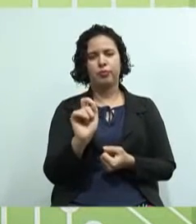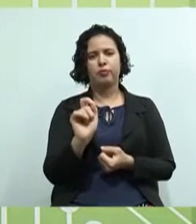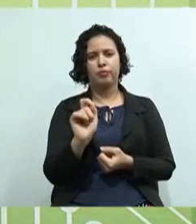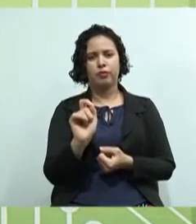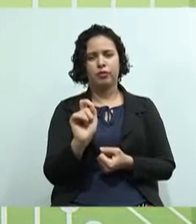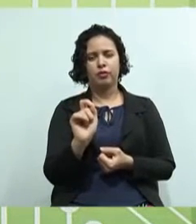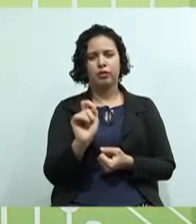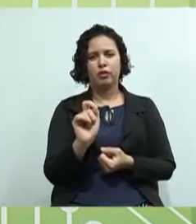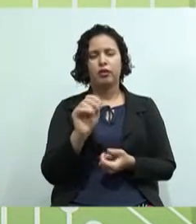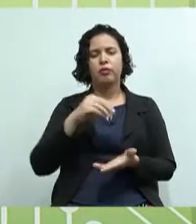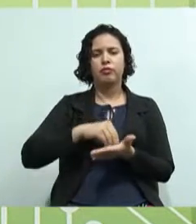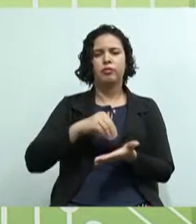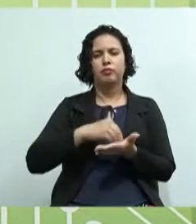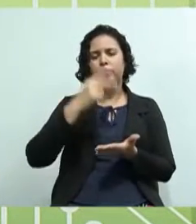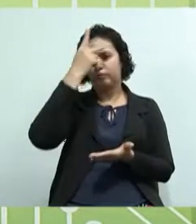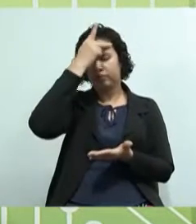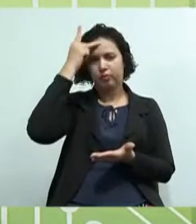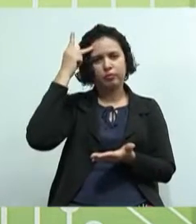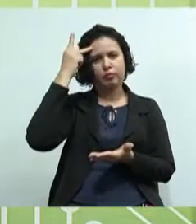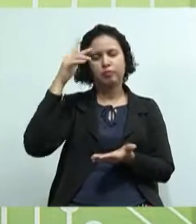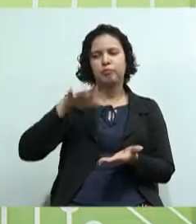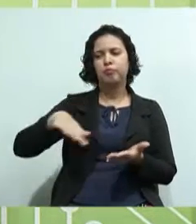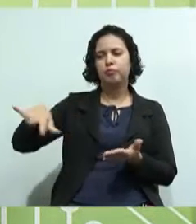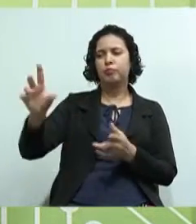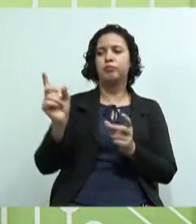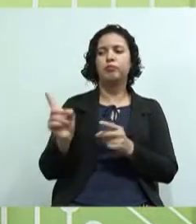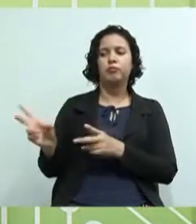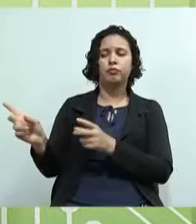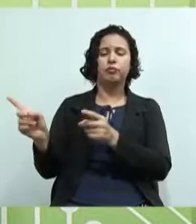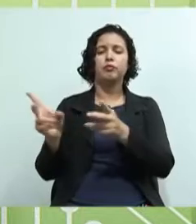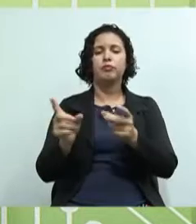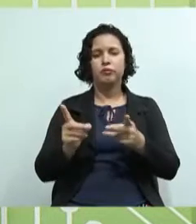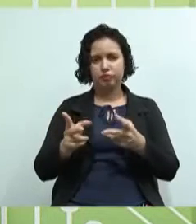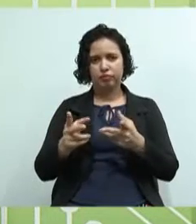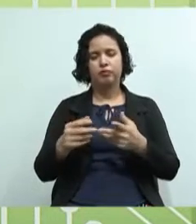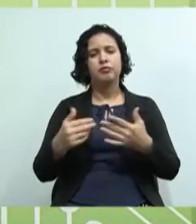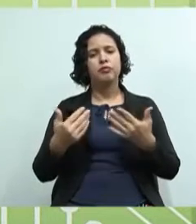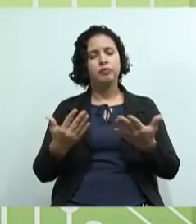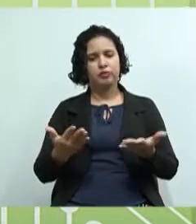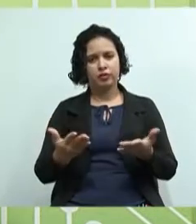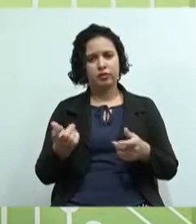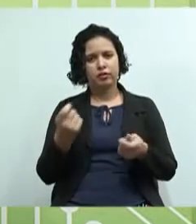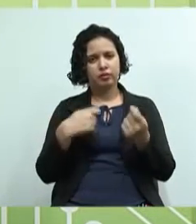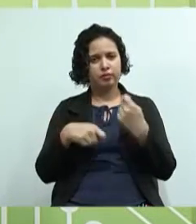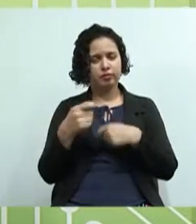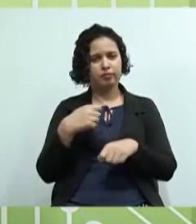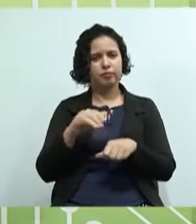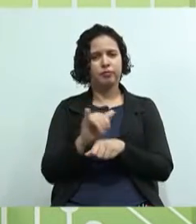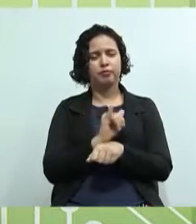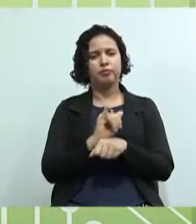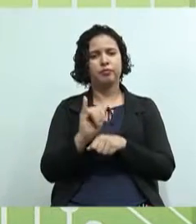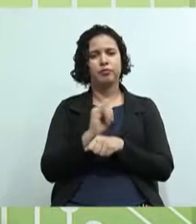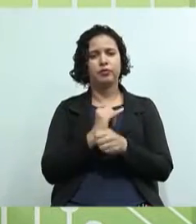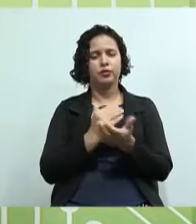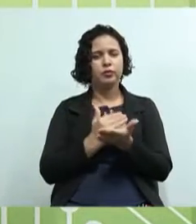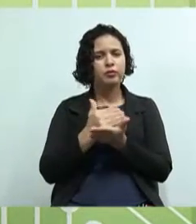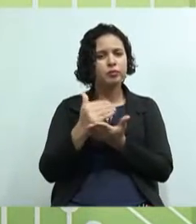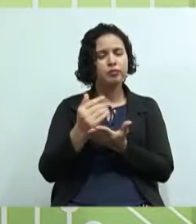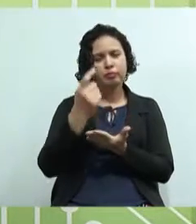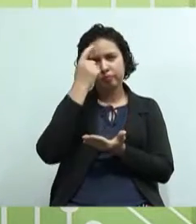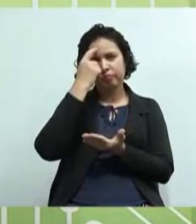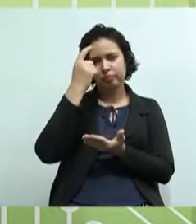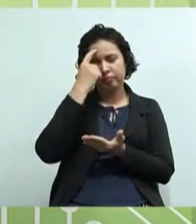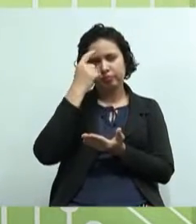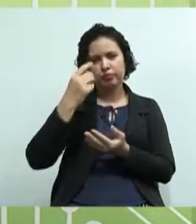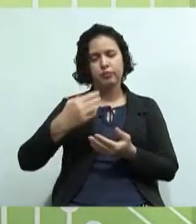repente, público para poder vender os meus produtos ou os meus serviços, tá bom? Então a administração estratégica começou a pensar